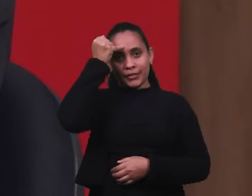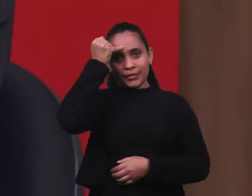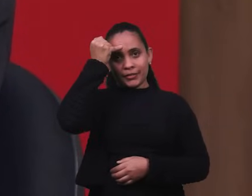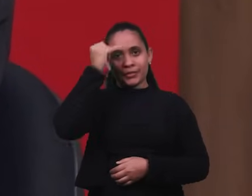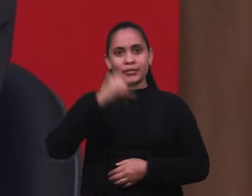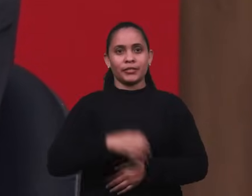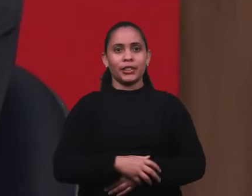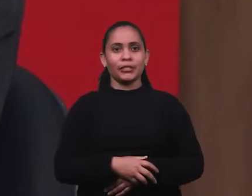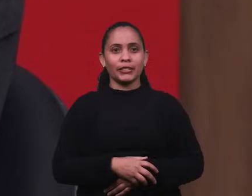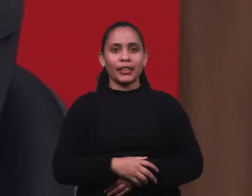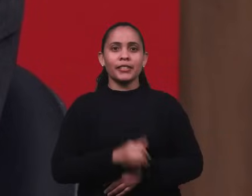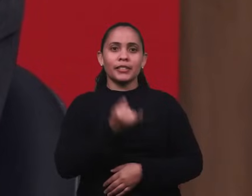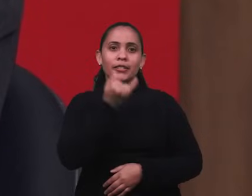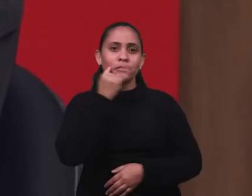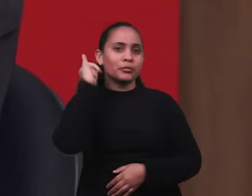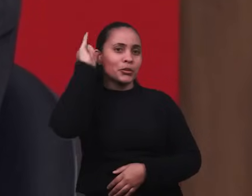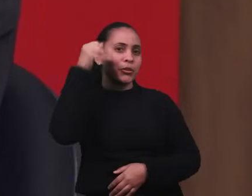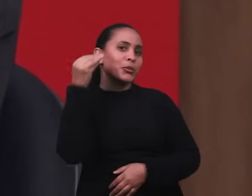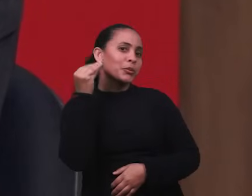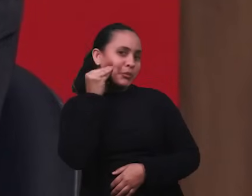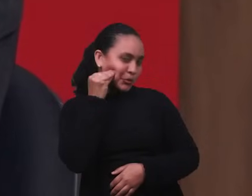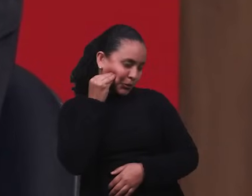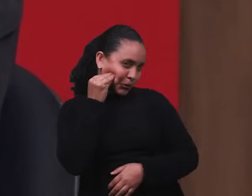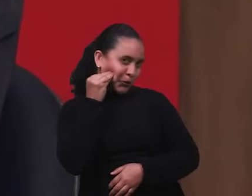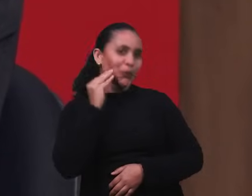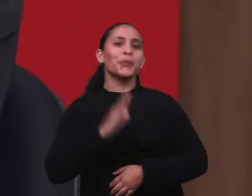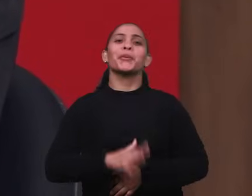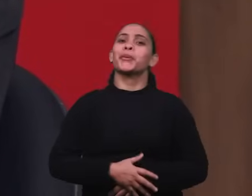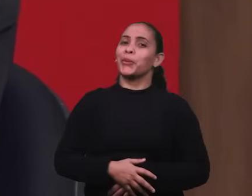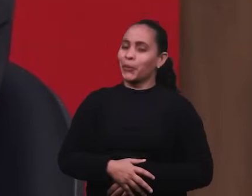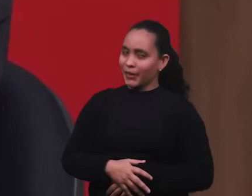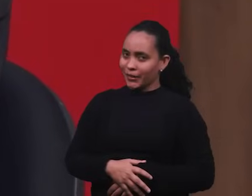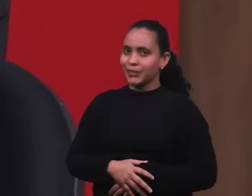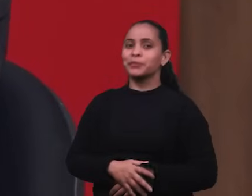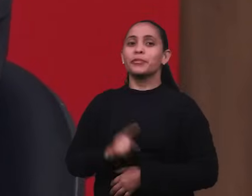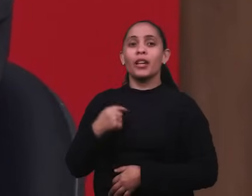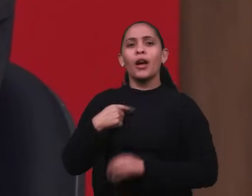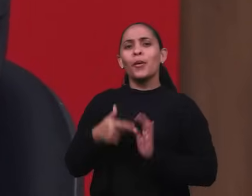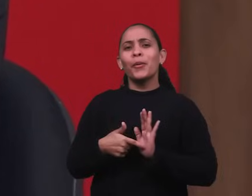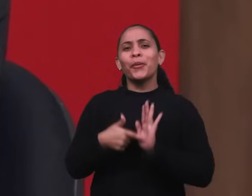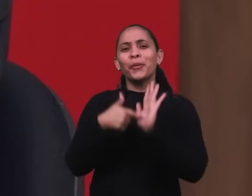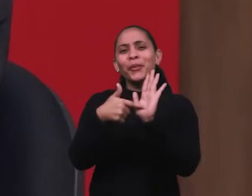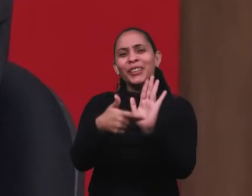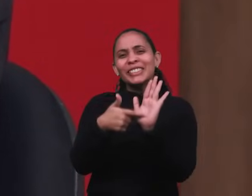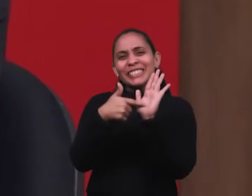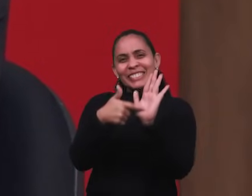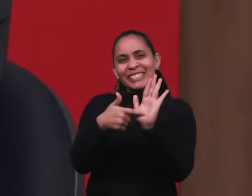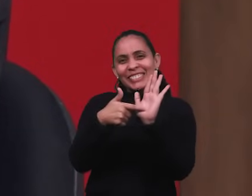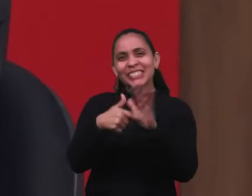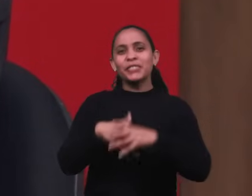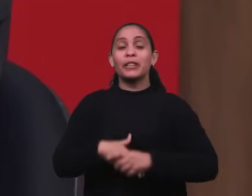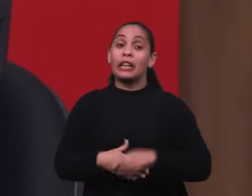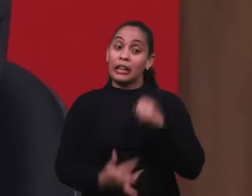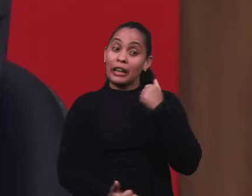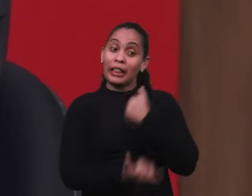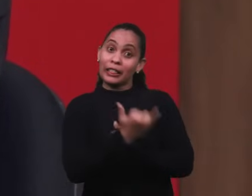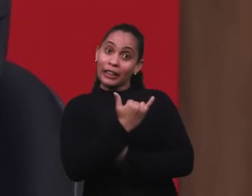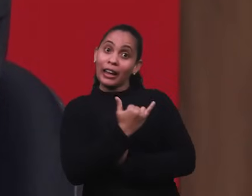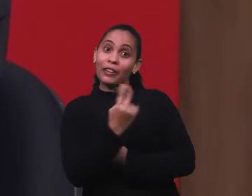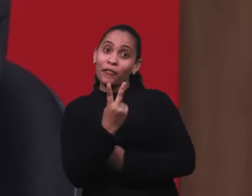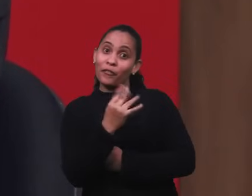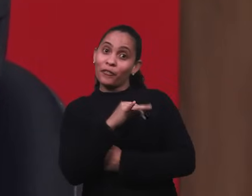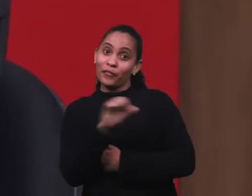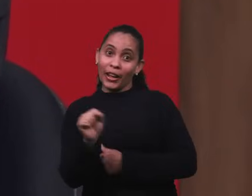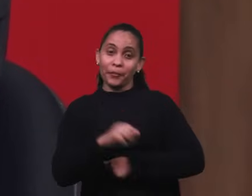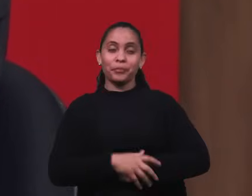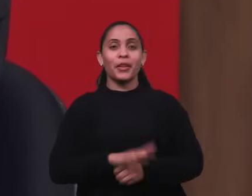Senhor. O Senhor Jesus, ceando com os discípulos, ele mencionou que um havia de trair. E aí